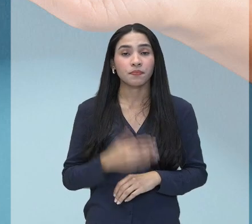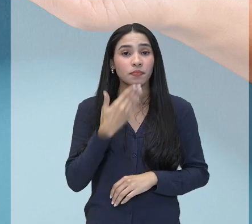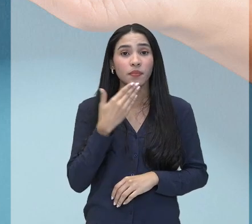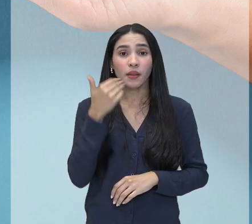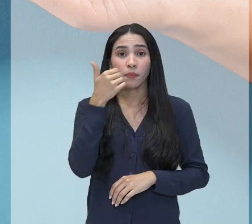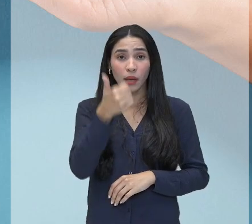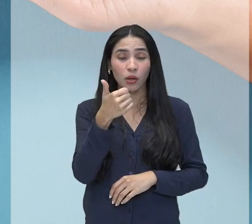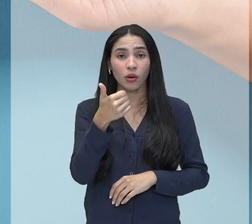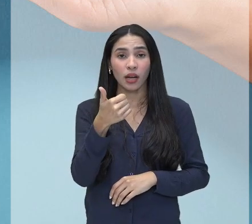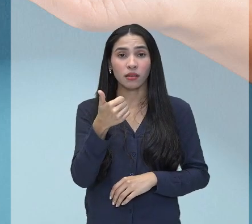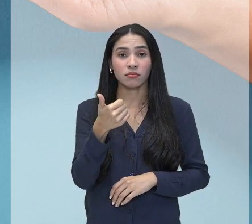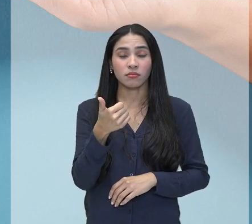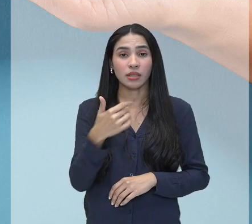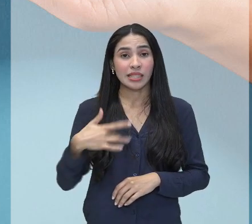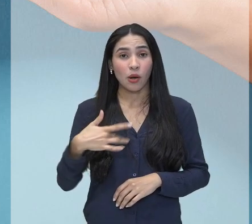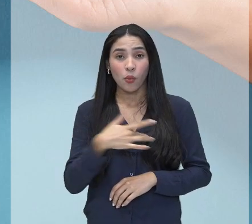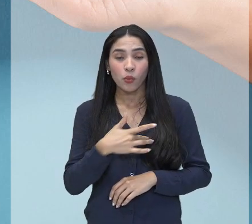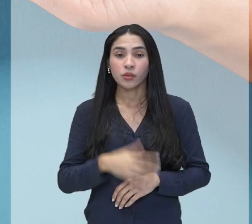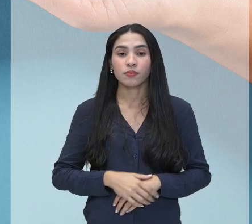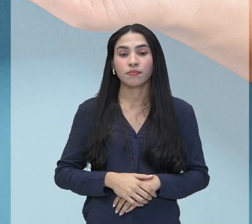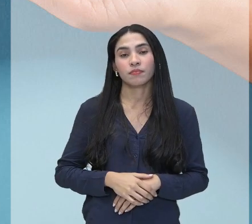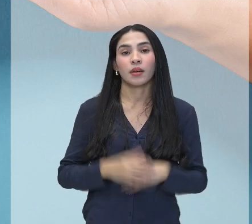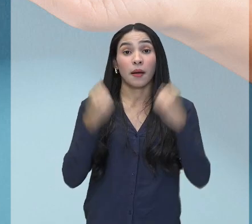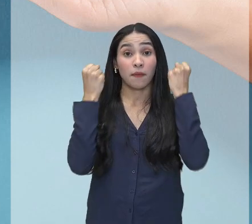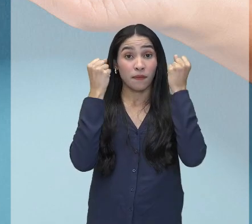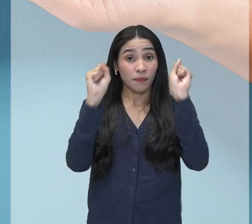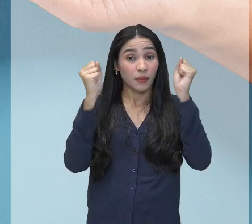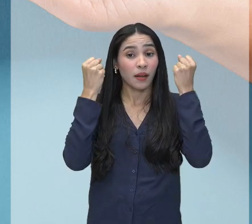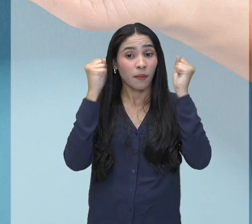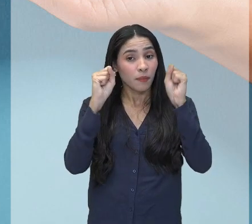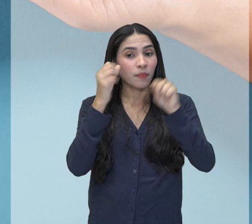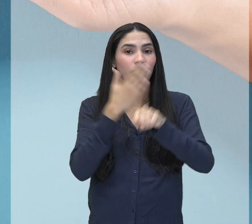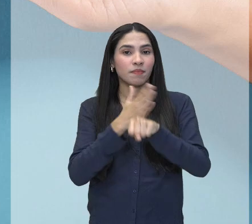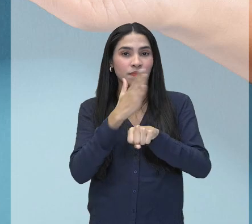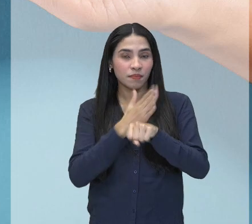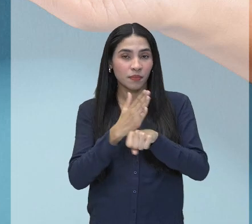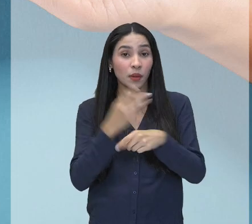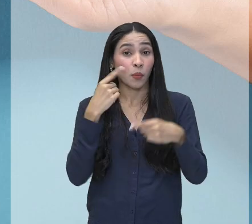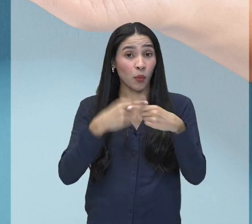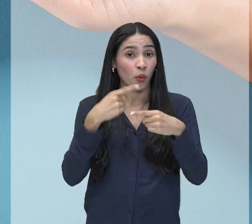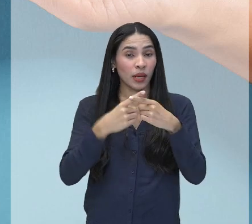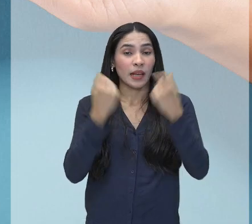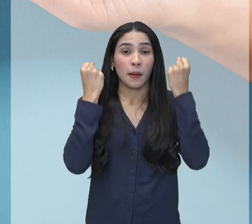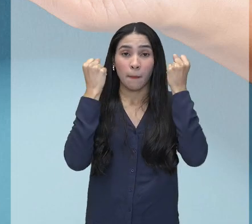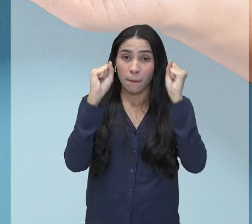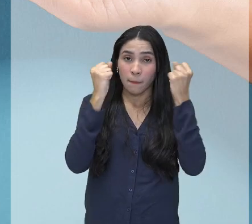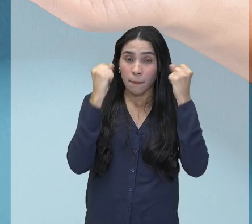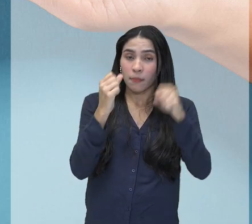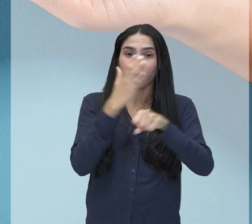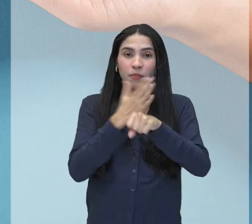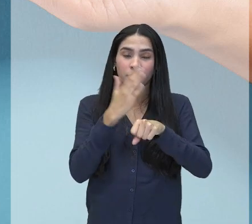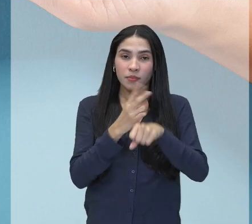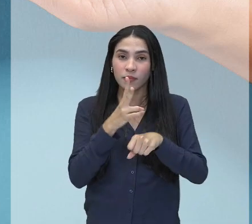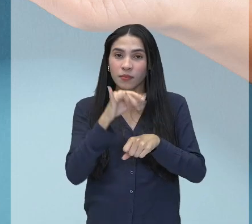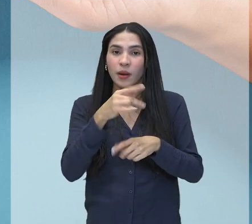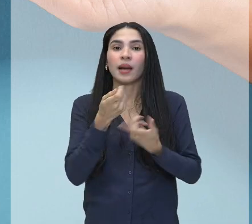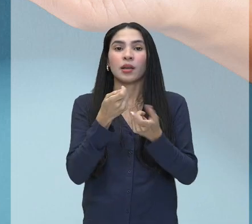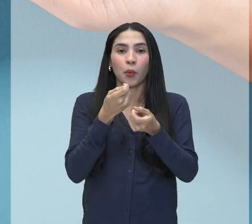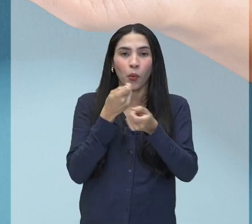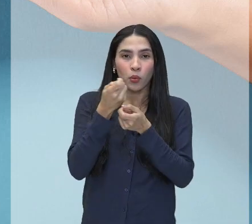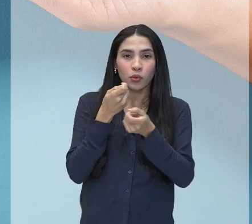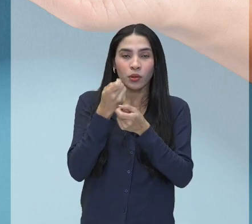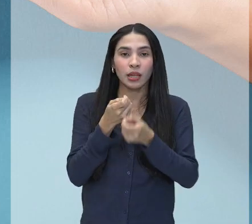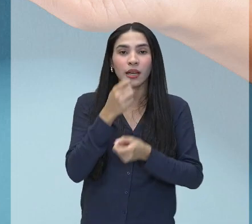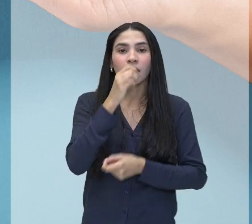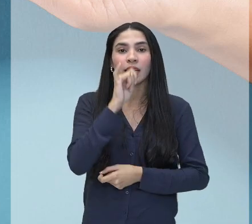melhorar a sua condição de saúde? Através da atividade física, porque a atividade física vai ajudar no controle do índice